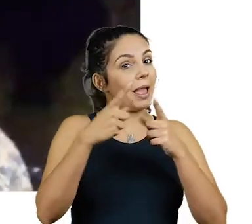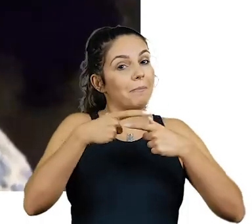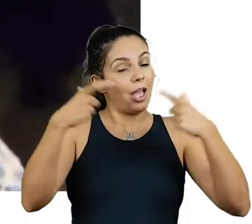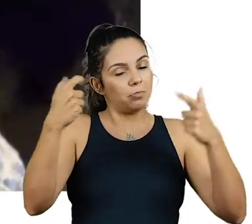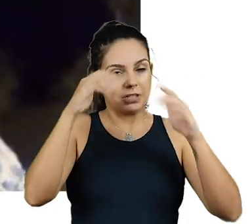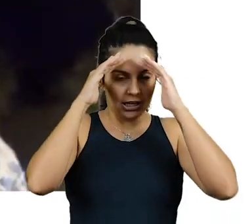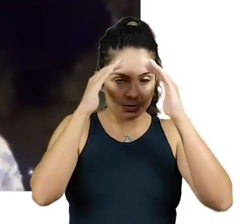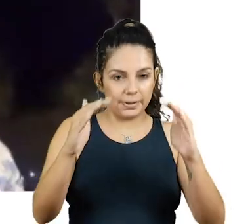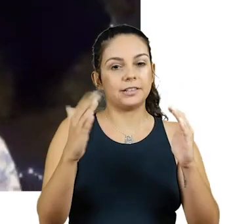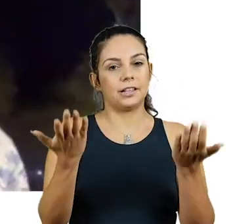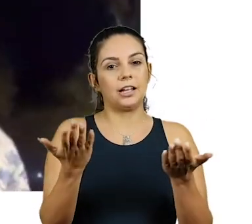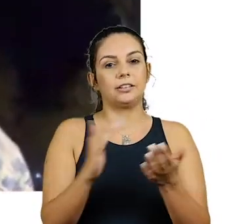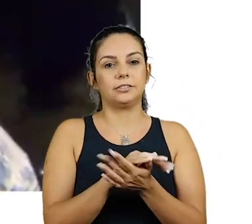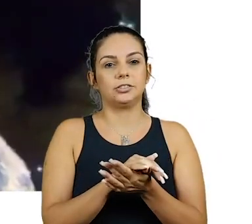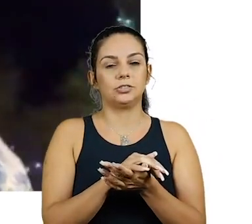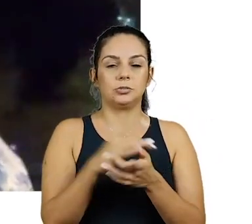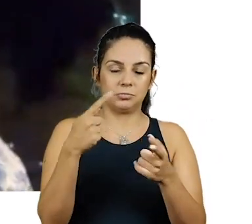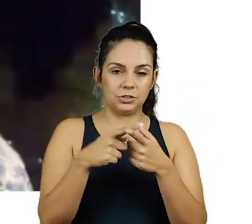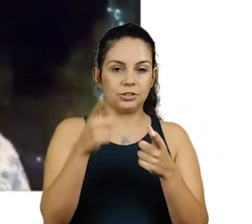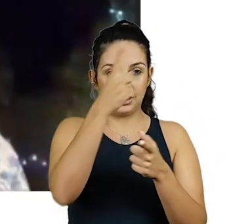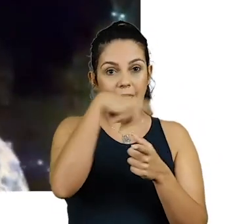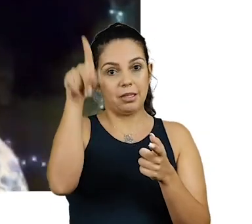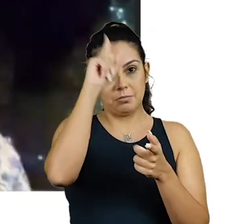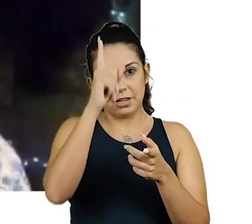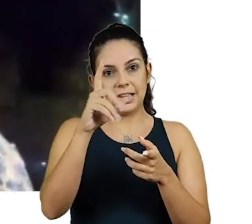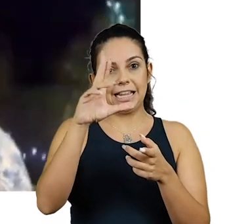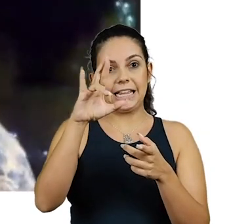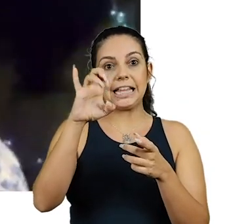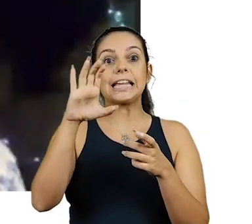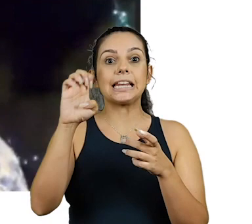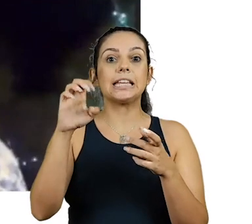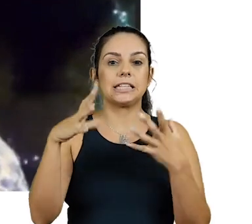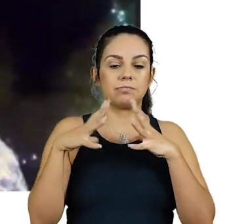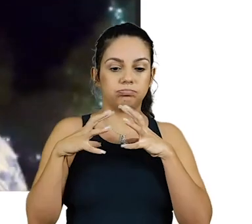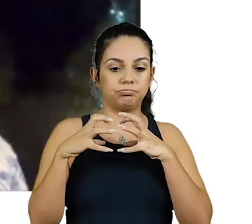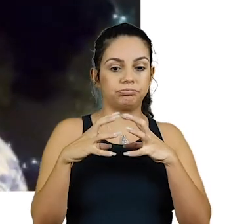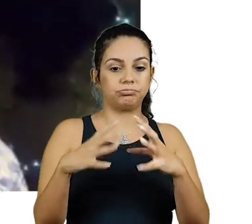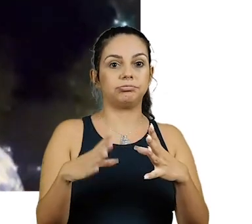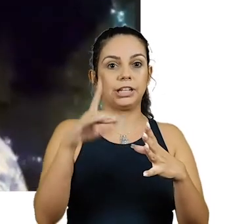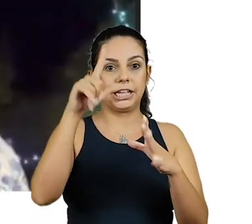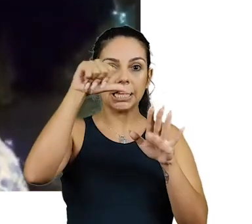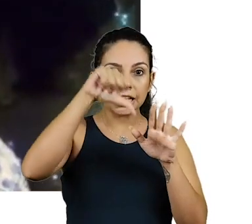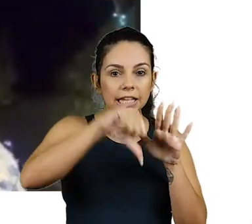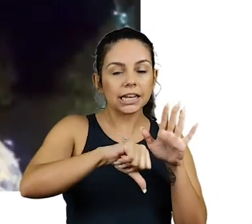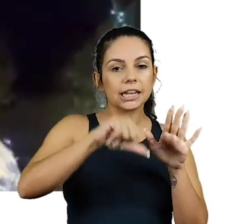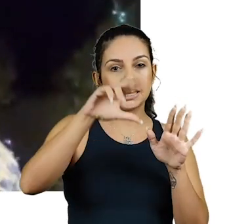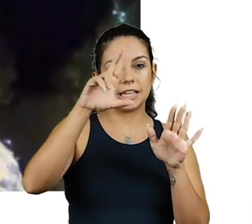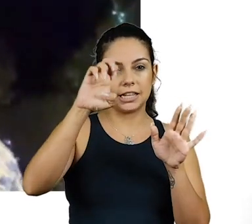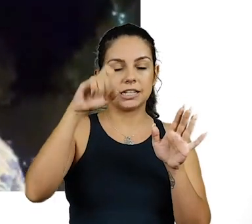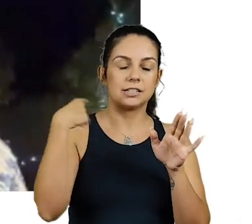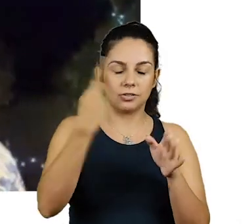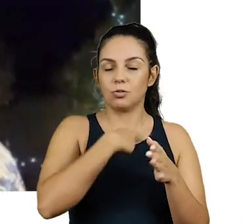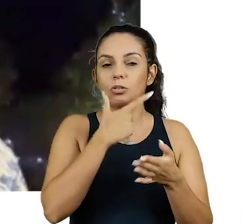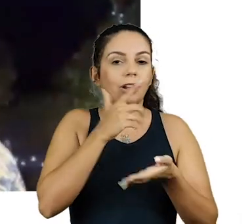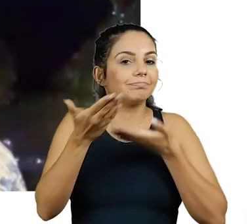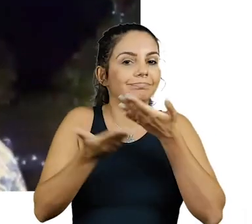maior, mais forte que a gente, que impõe mais do que a gente pode driblar hoje em